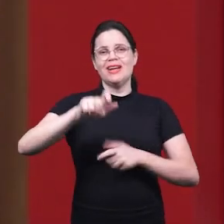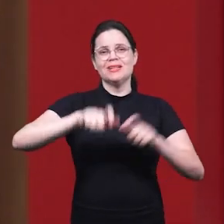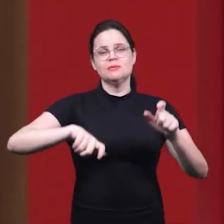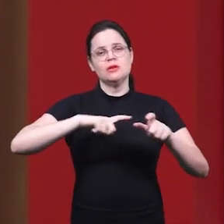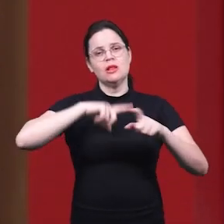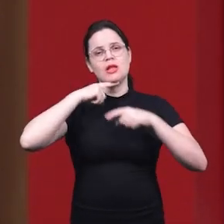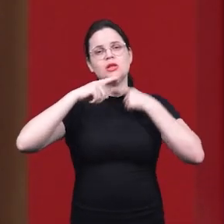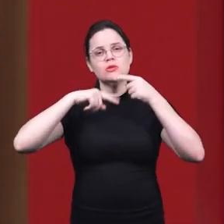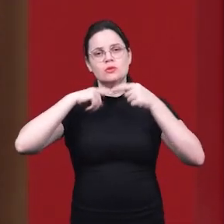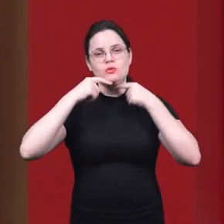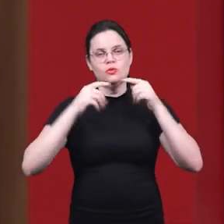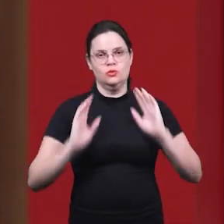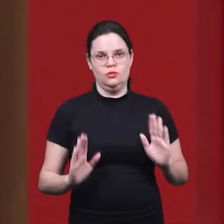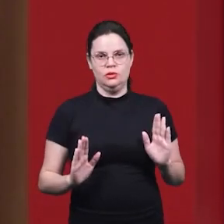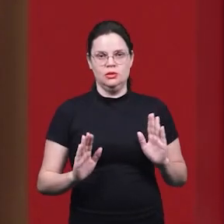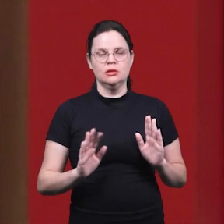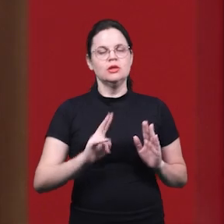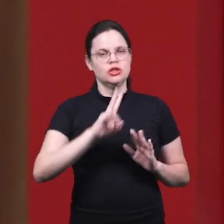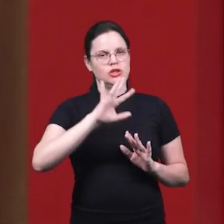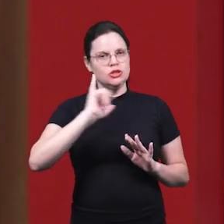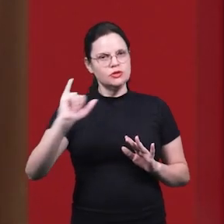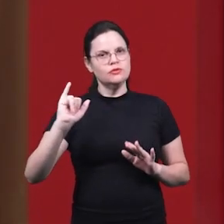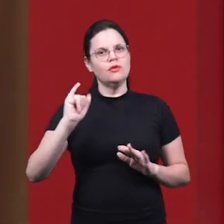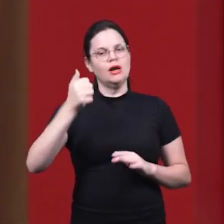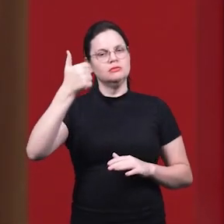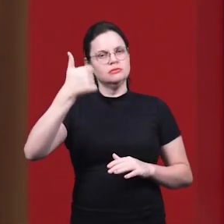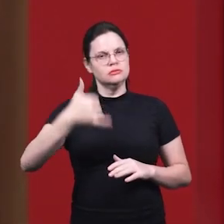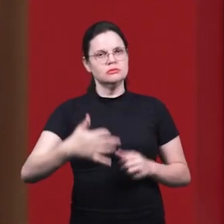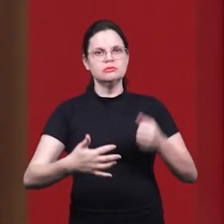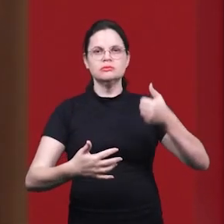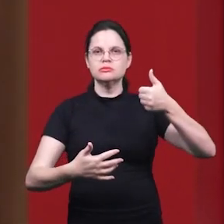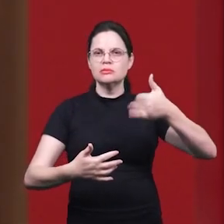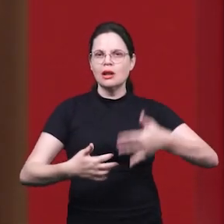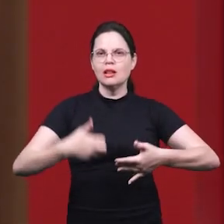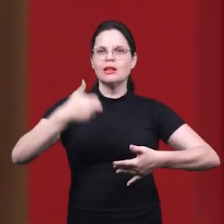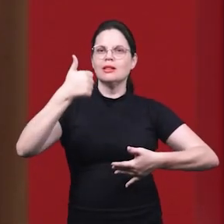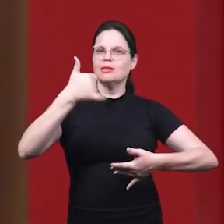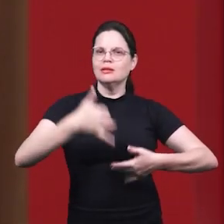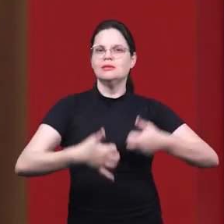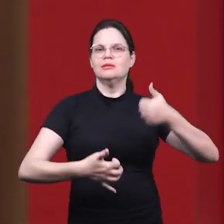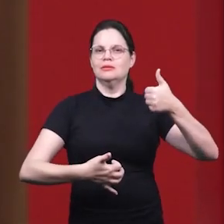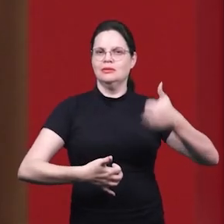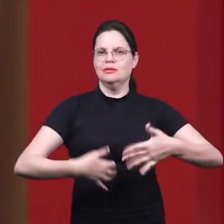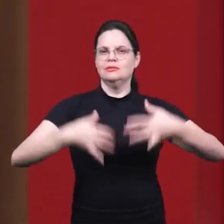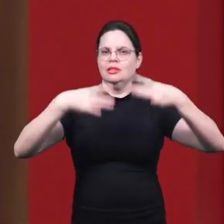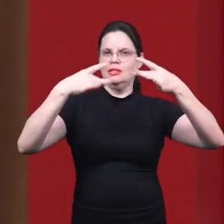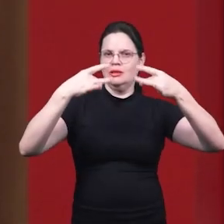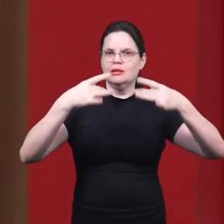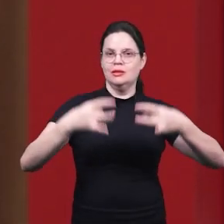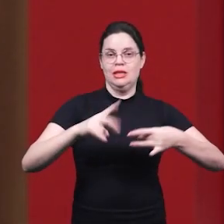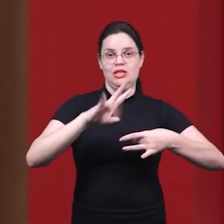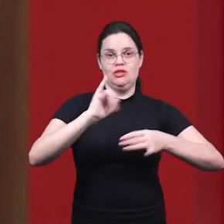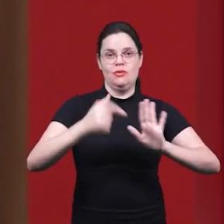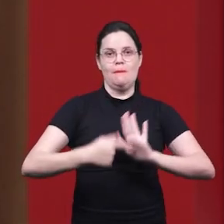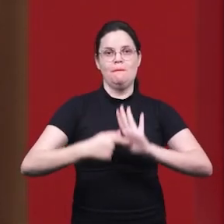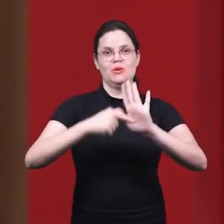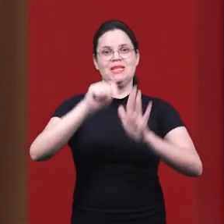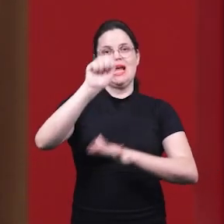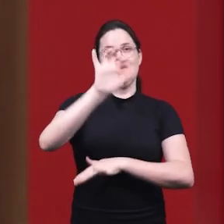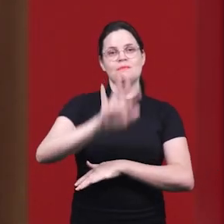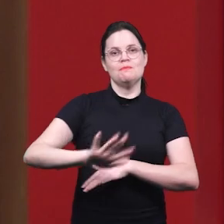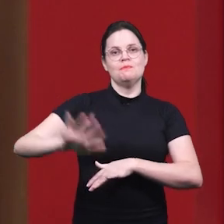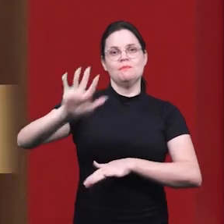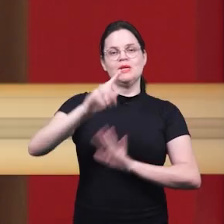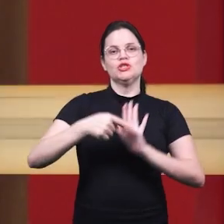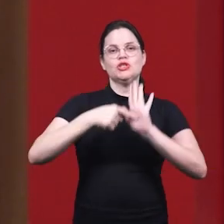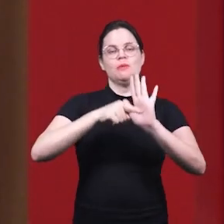sobre vários pontos. Vamos procurar aqui esclarecer, começando com um quadro que fala do plano